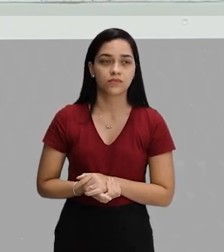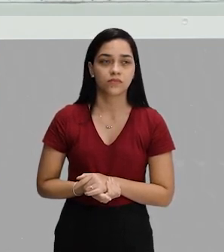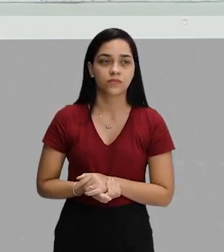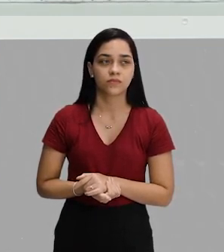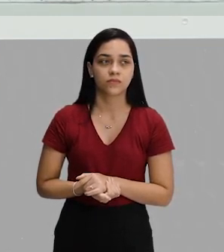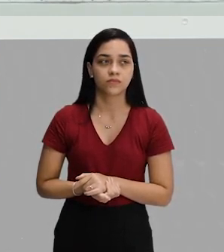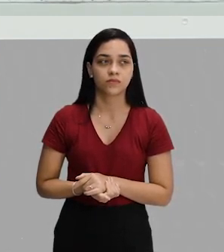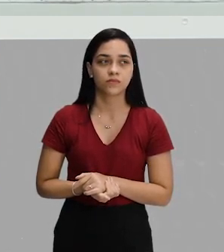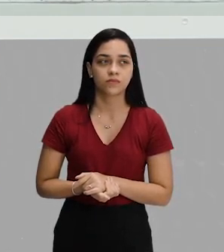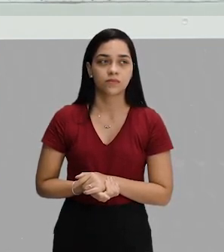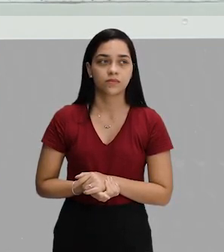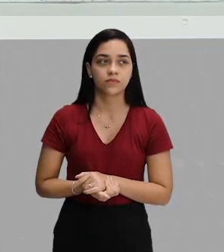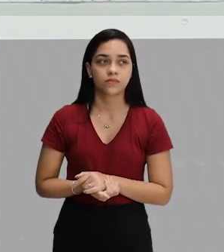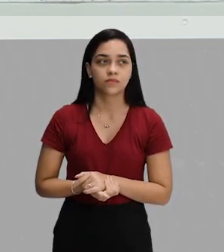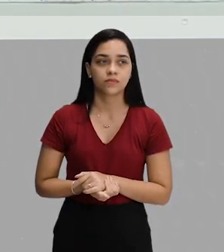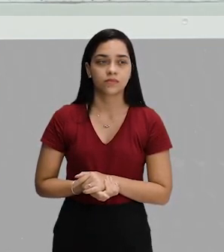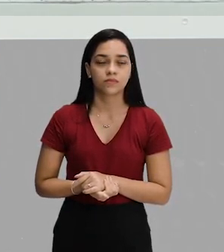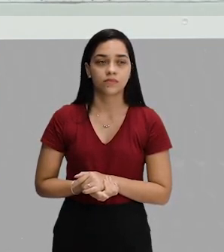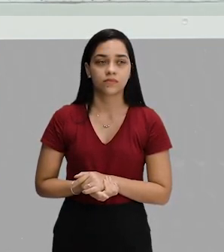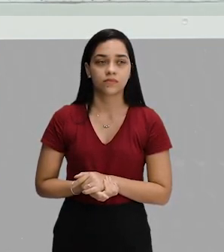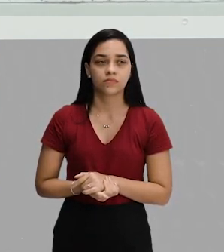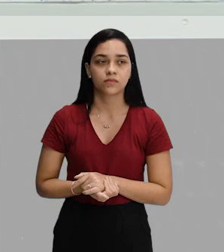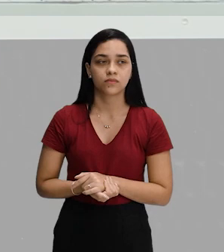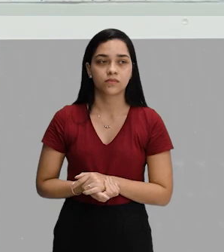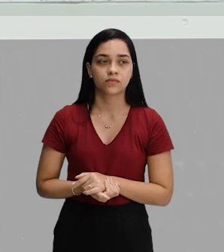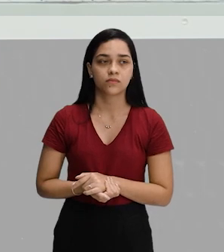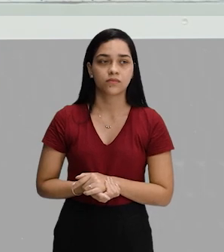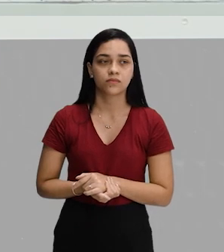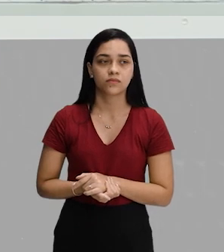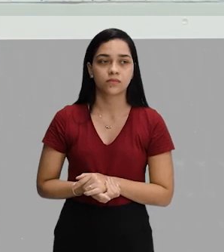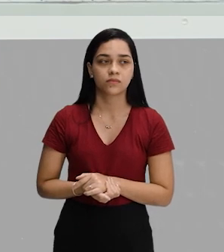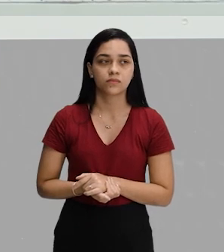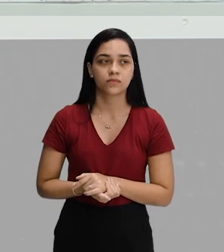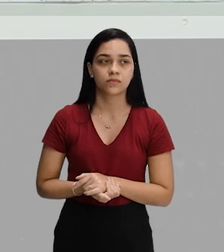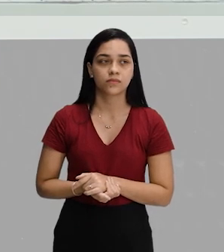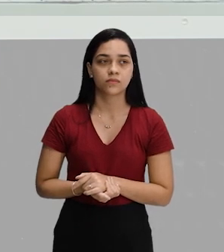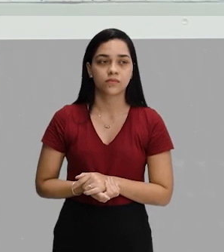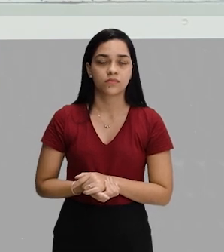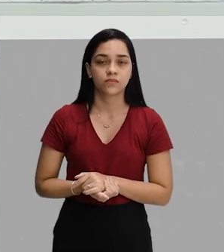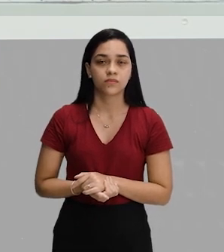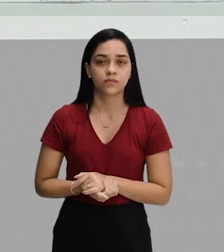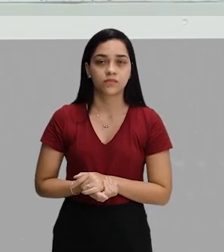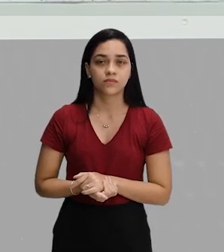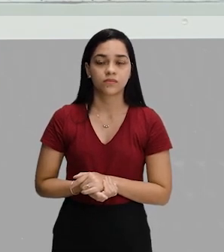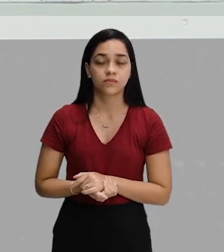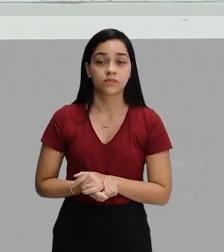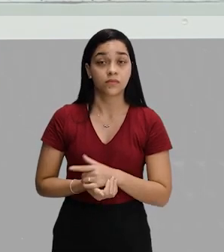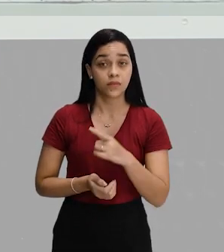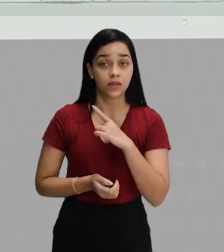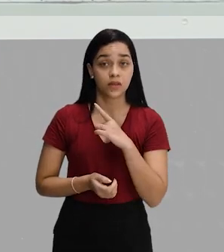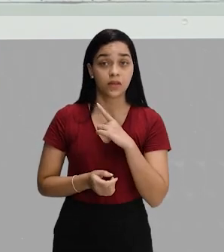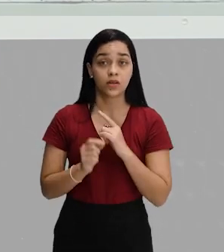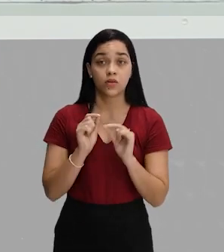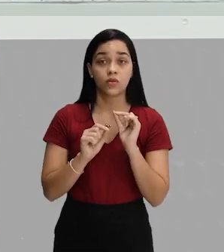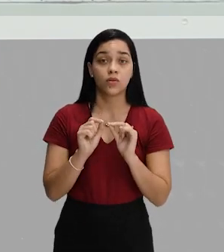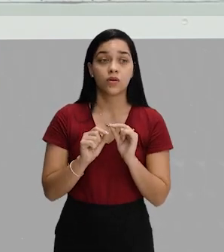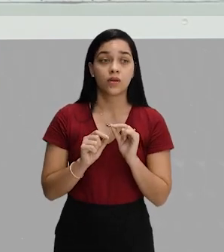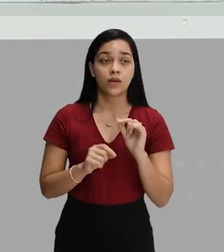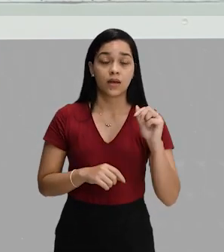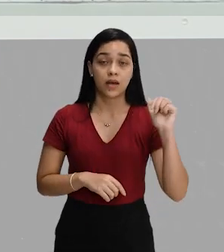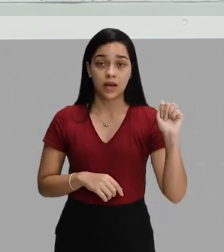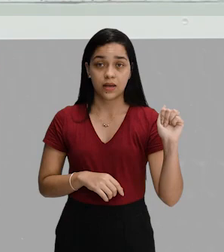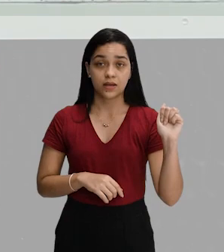Estava repetida, a gente já arrumou. Vamos meter aqui um 3 também aqui. Pronto. Então, nesse caso, a gente vai ter assim, ó. Coeficiente